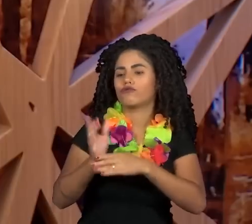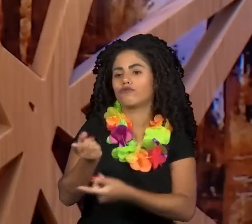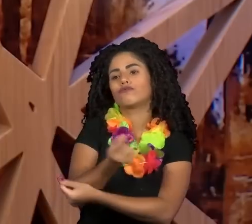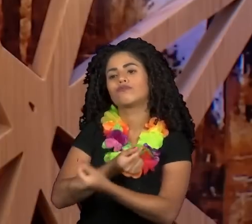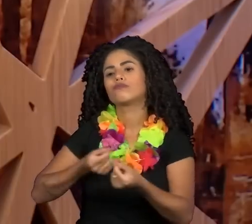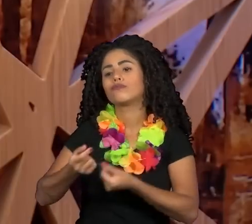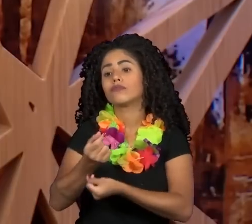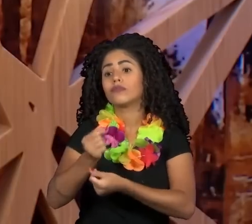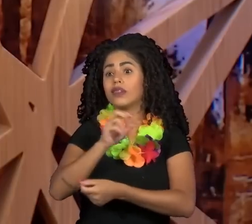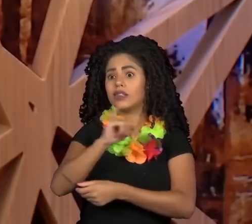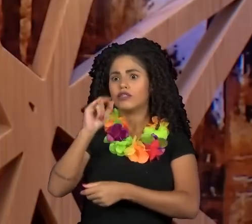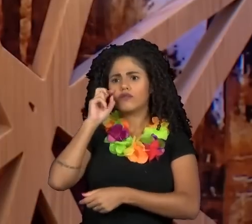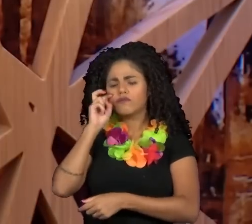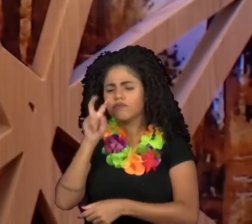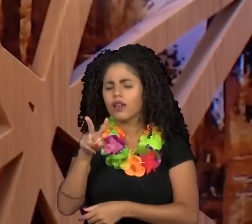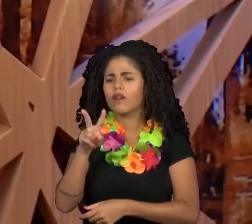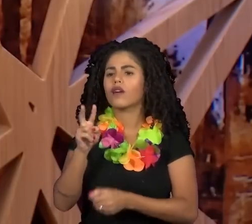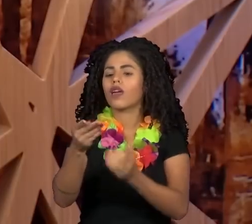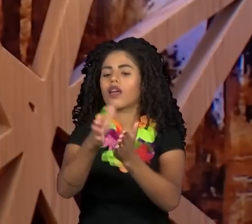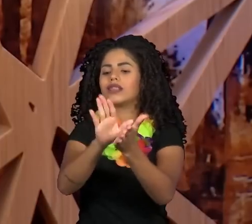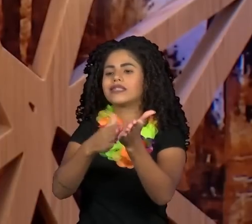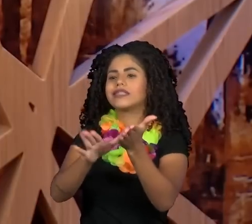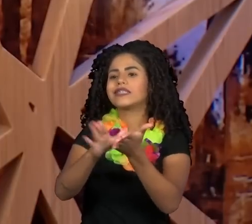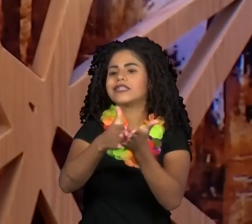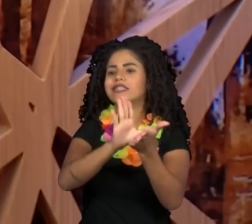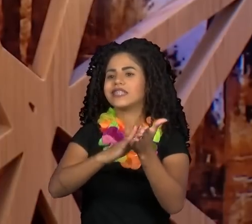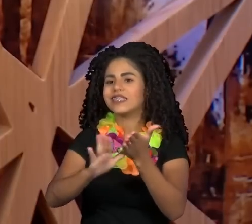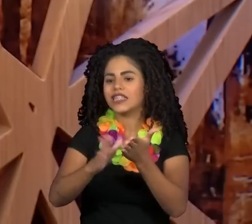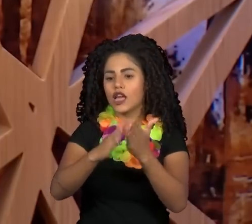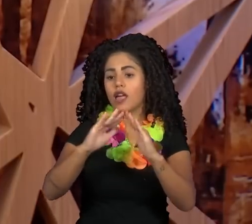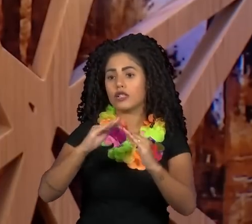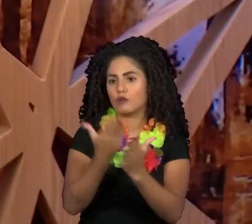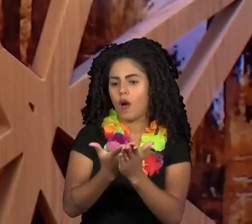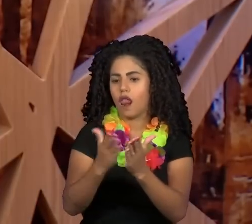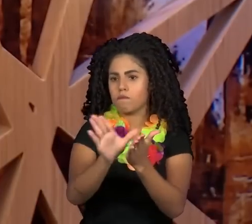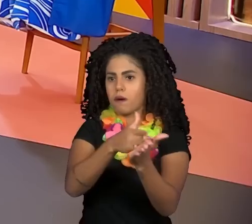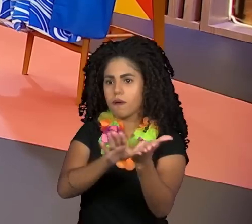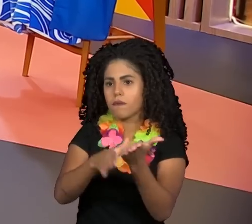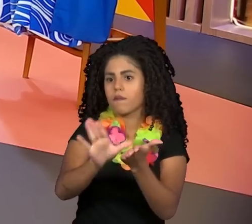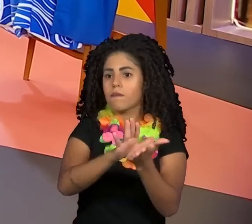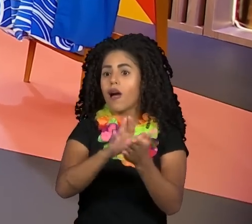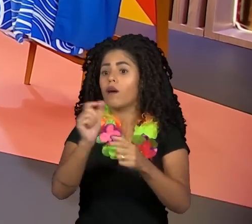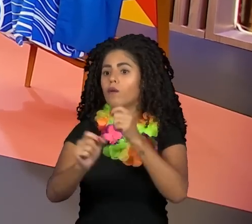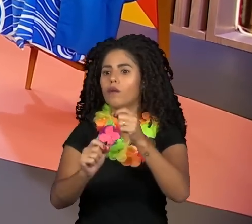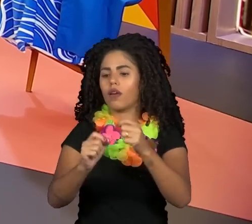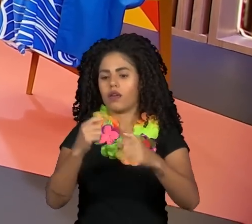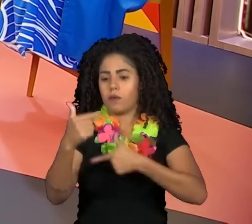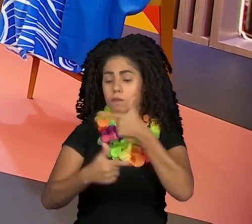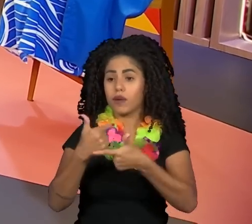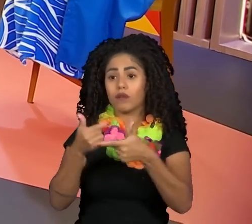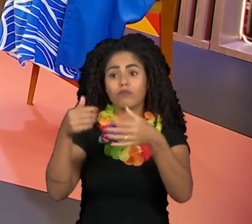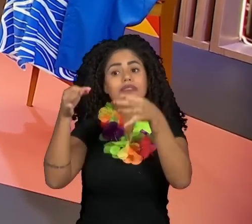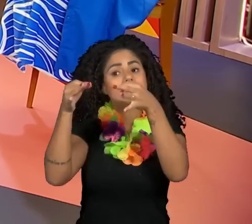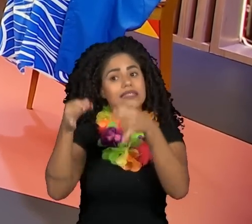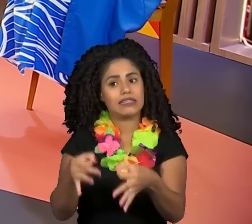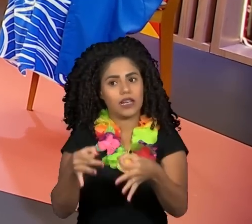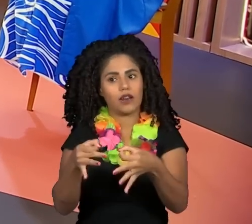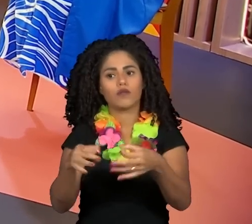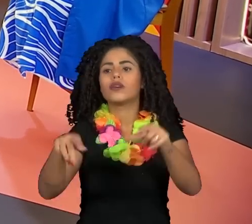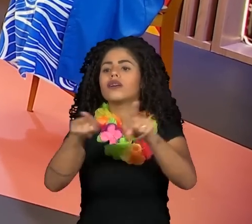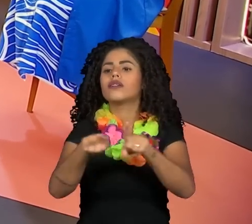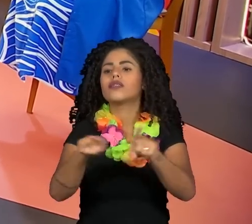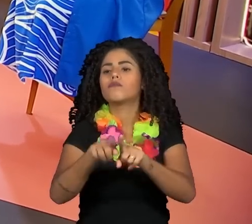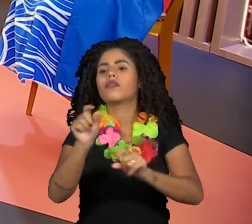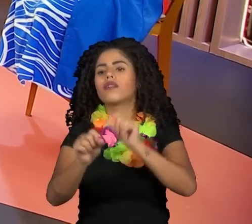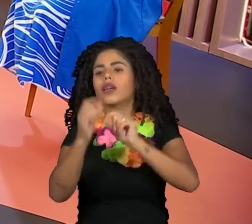se a gente olhar as escolas de samba, a gente tem a questão dos empregos fixos, diretos e indiretos. E aí, a gente